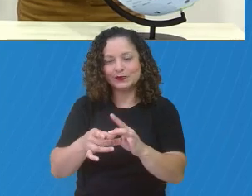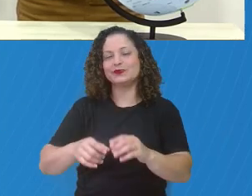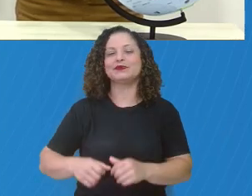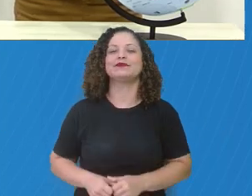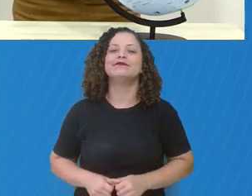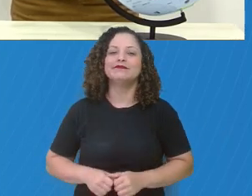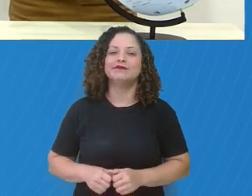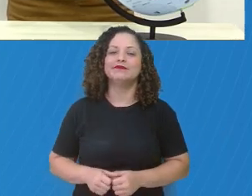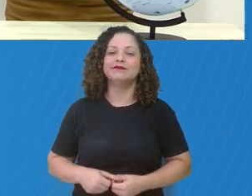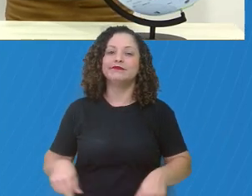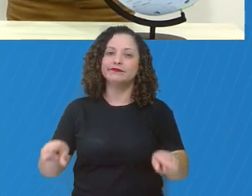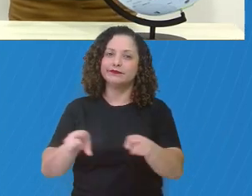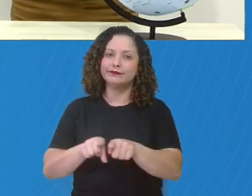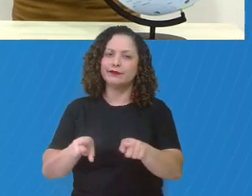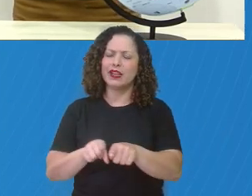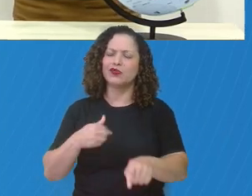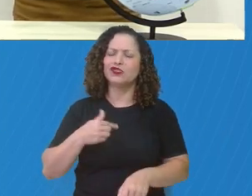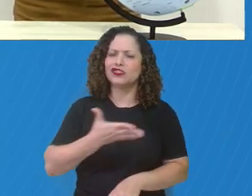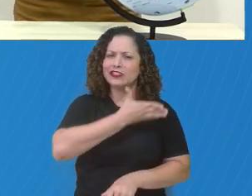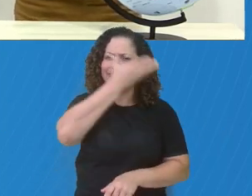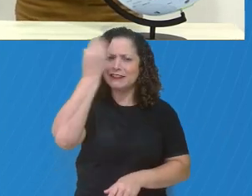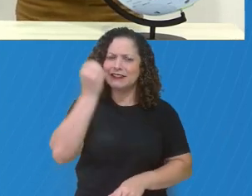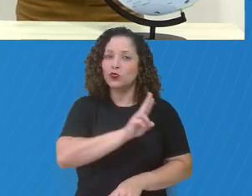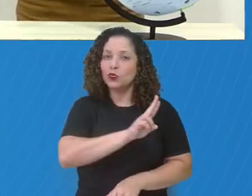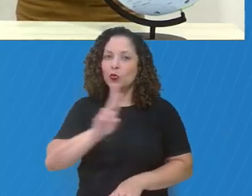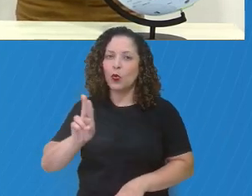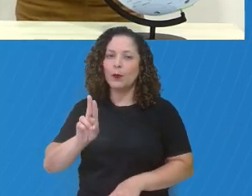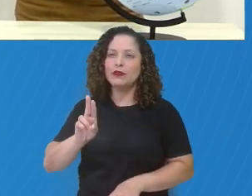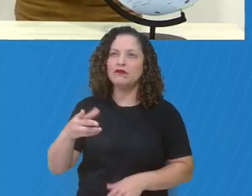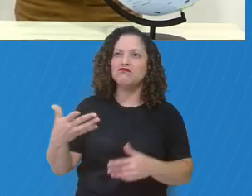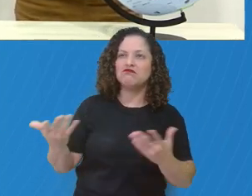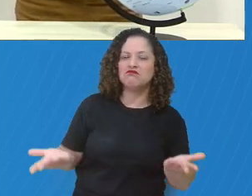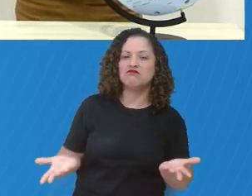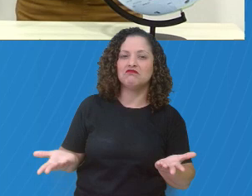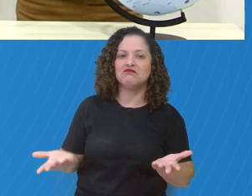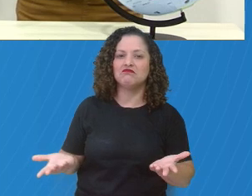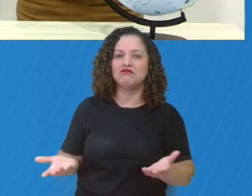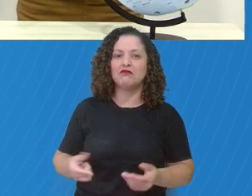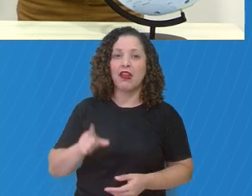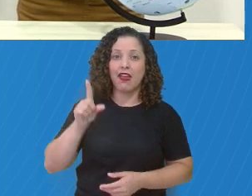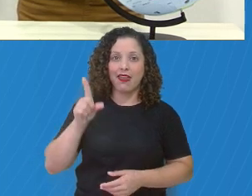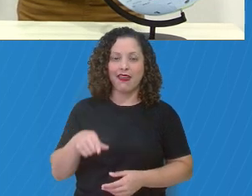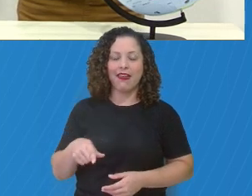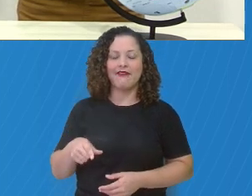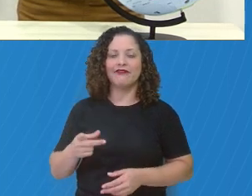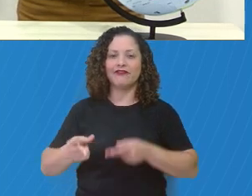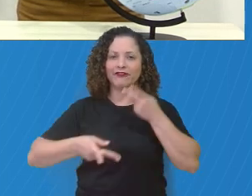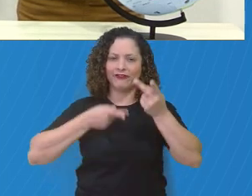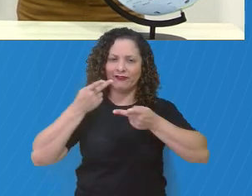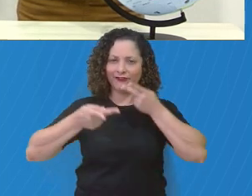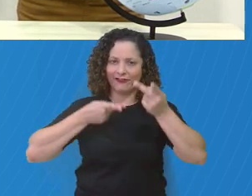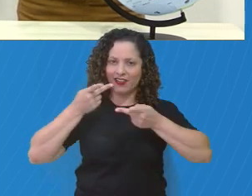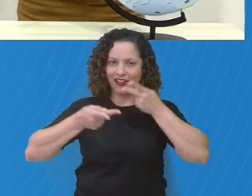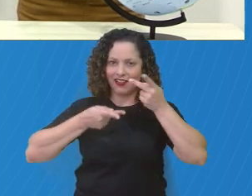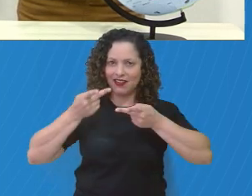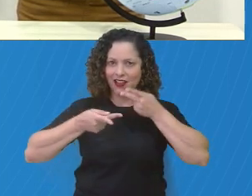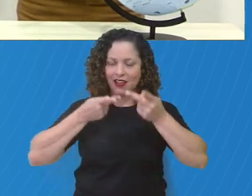Isso. Inclusive, eu esqueci o nome, não sei se é Moran, que ele fala em